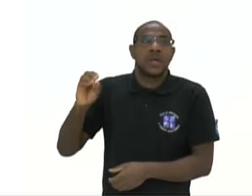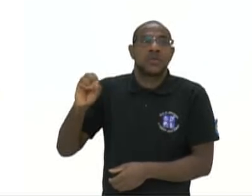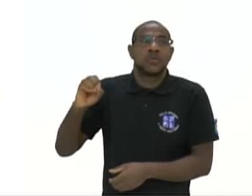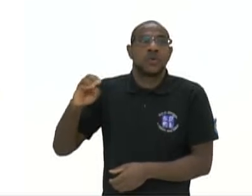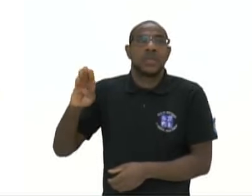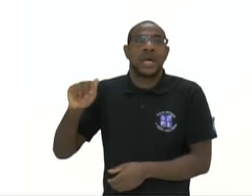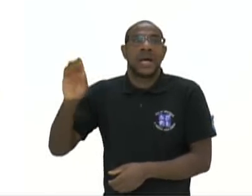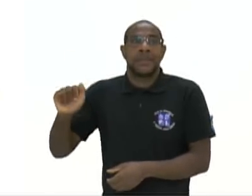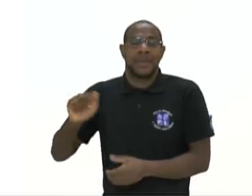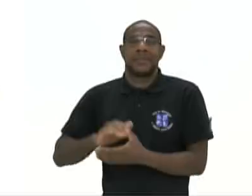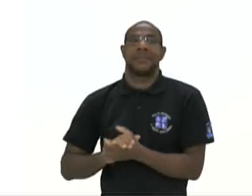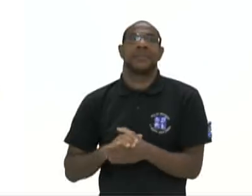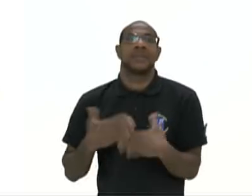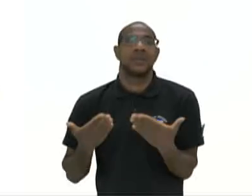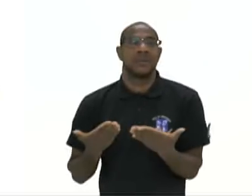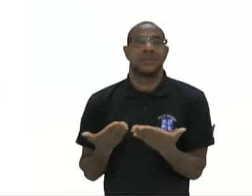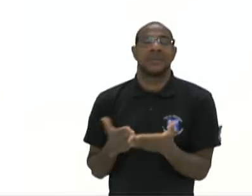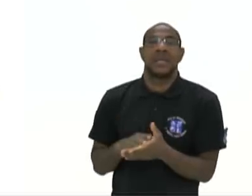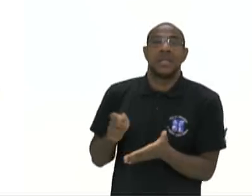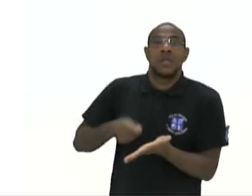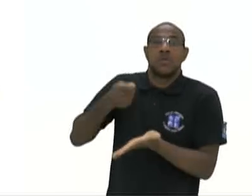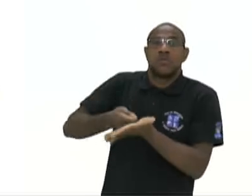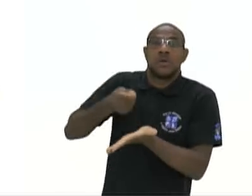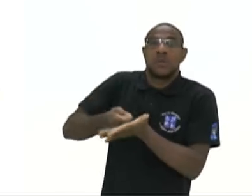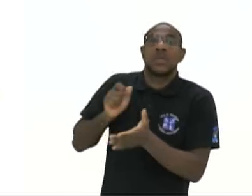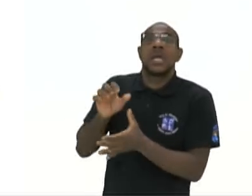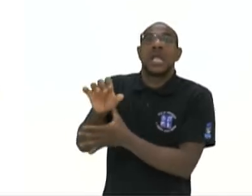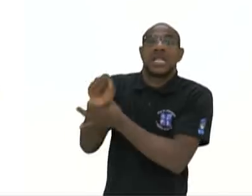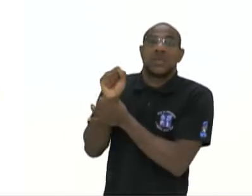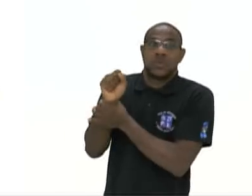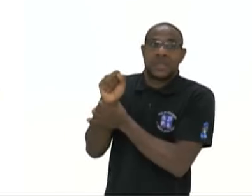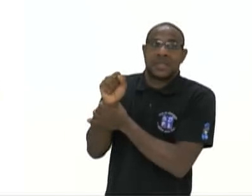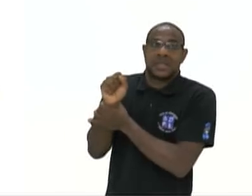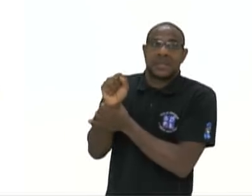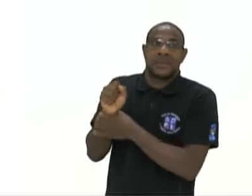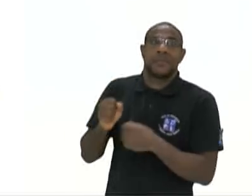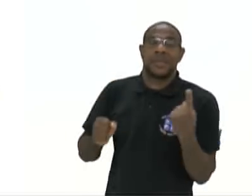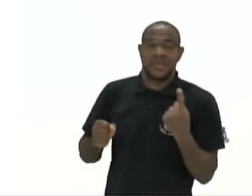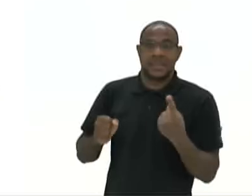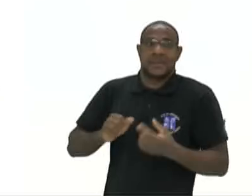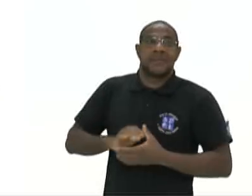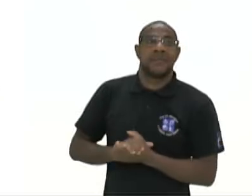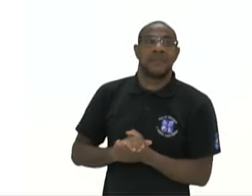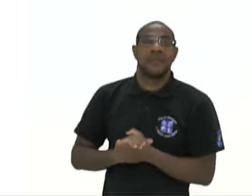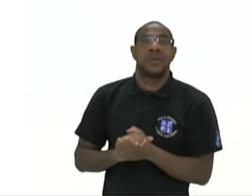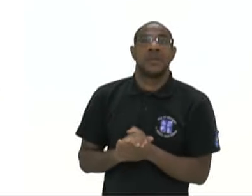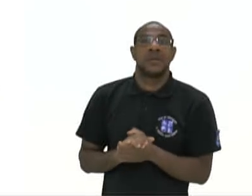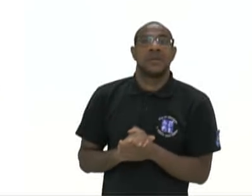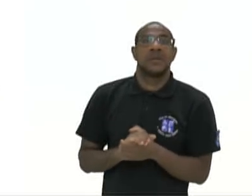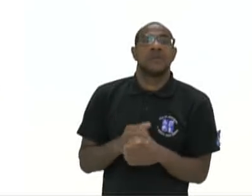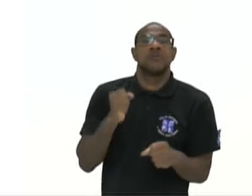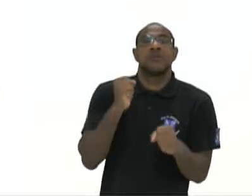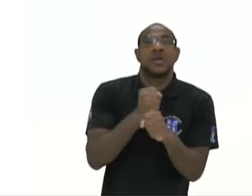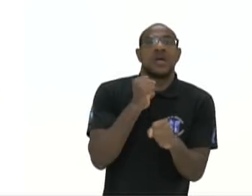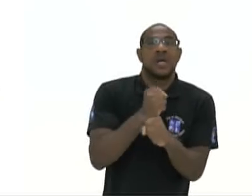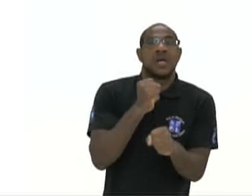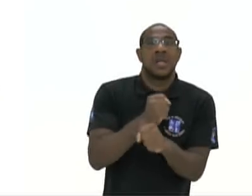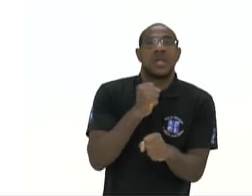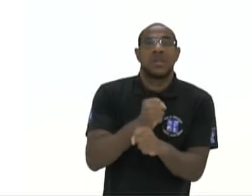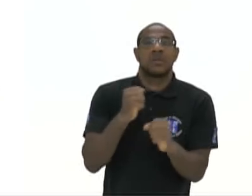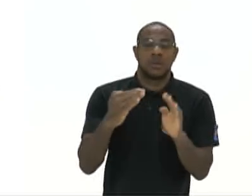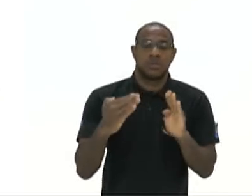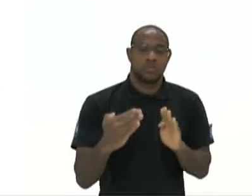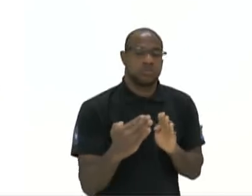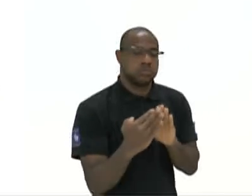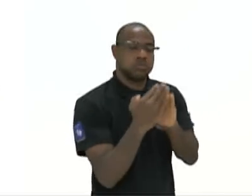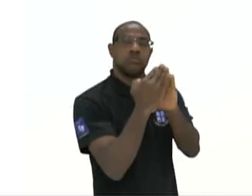reivindicações. Segurança. Primeiro, Construção de uma base de apoio da